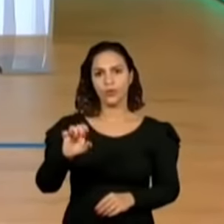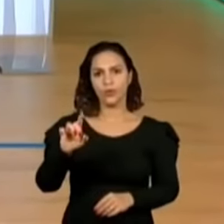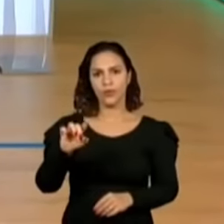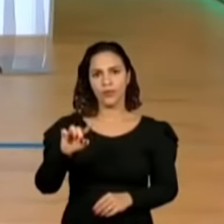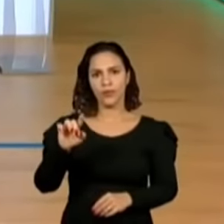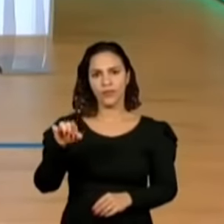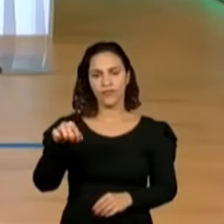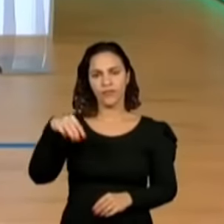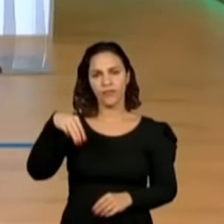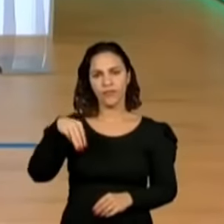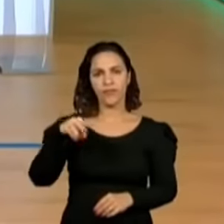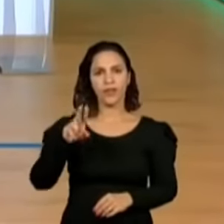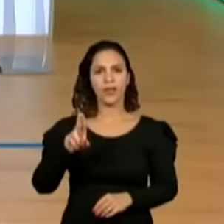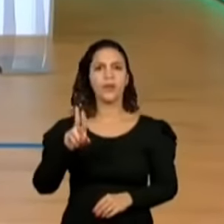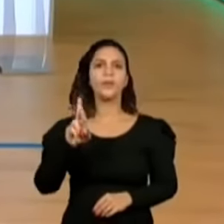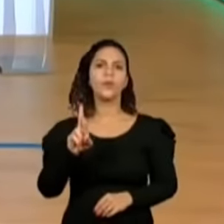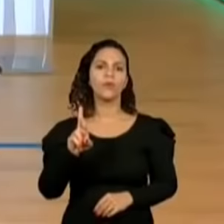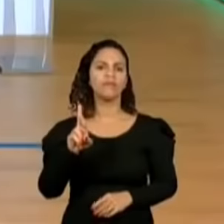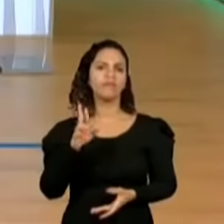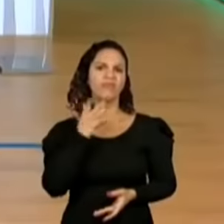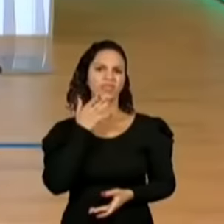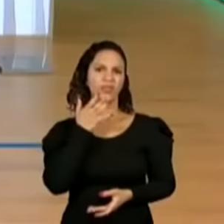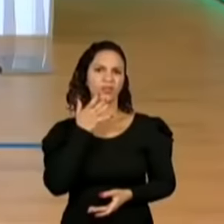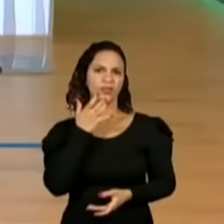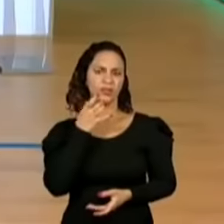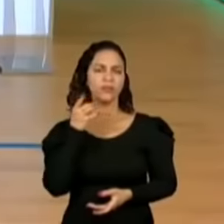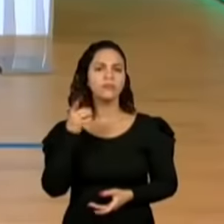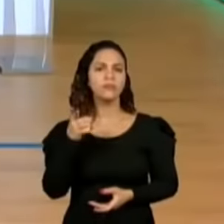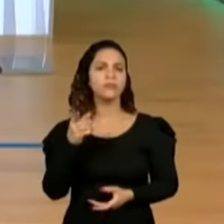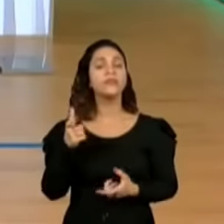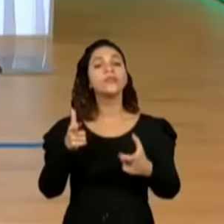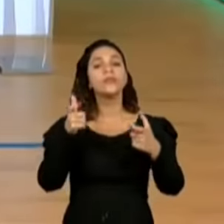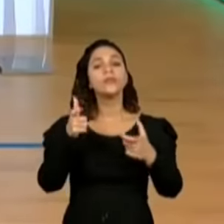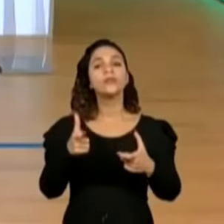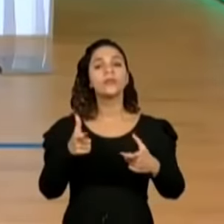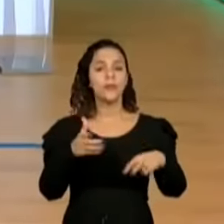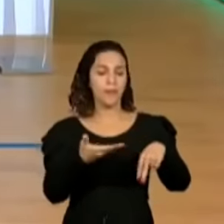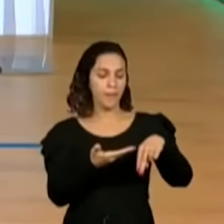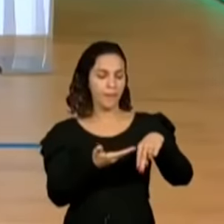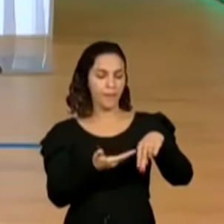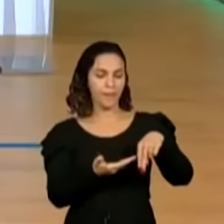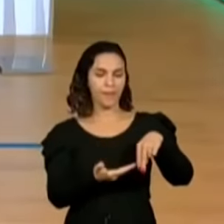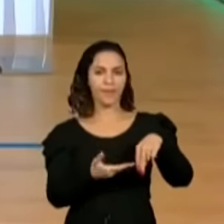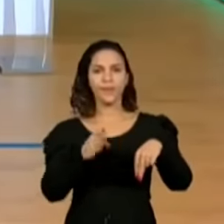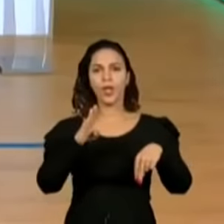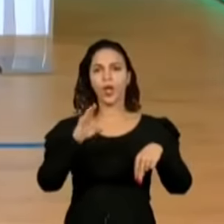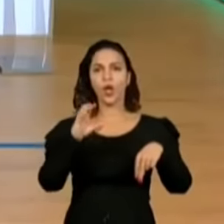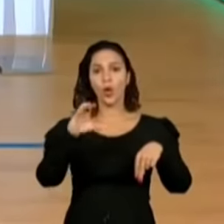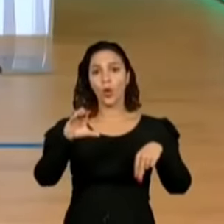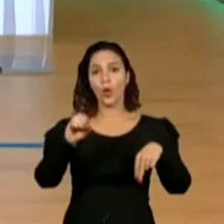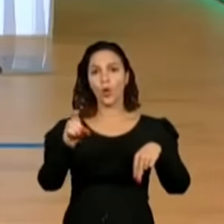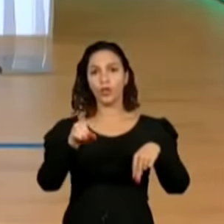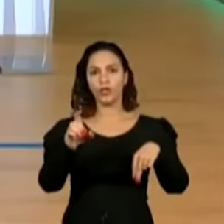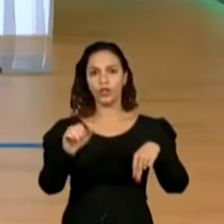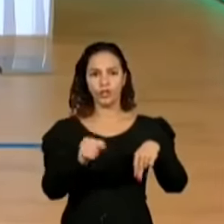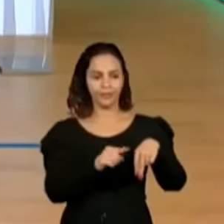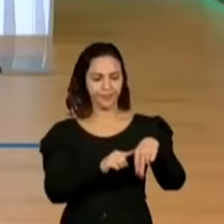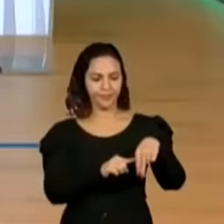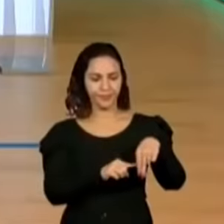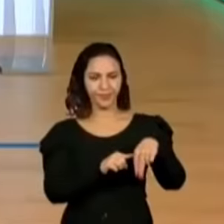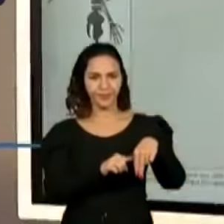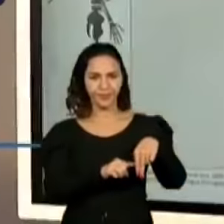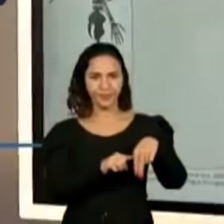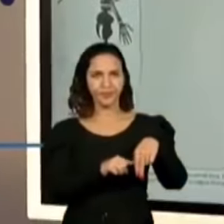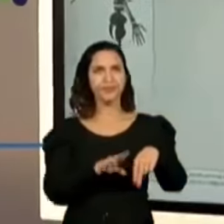não é? Tem um nome aí bem comum e já falou onde fica localizado. Bem na coxa. Sabe o que eu lembrei?